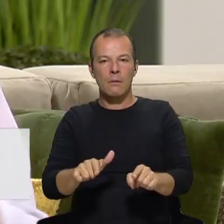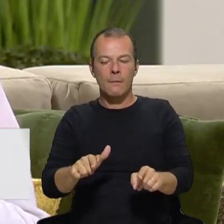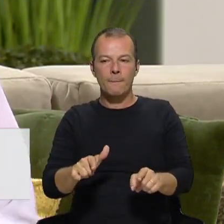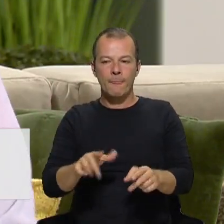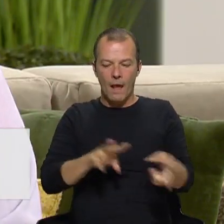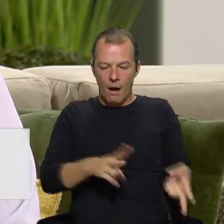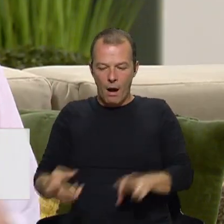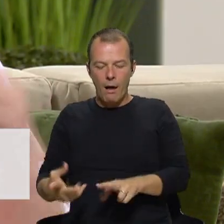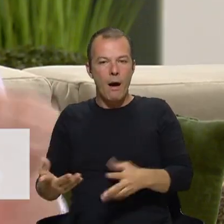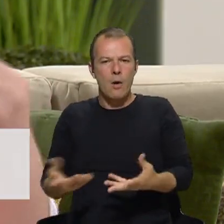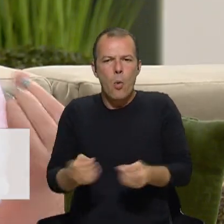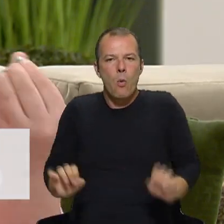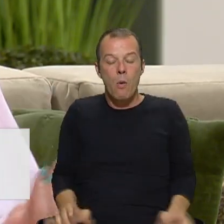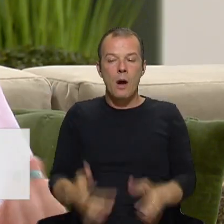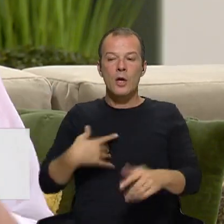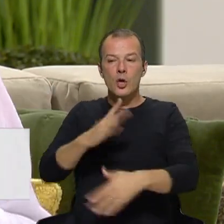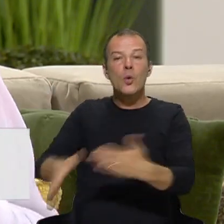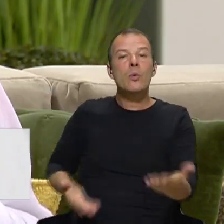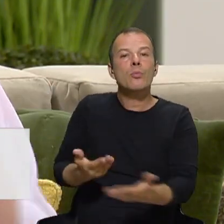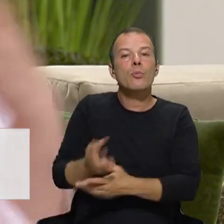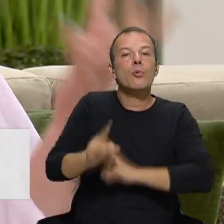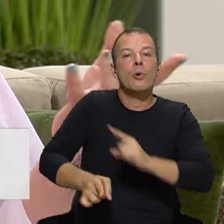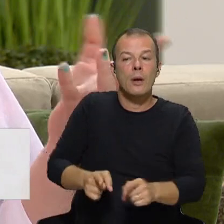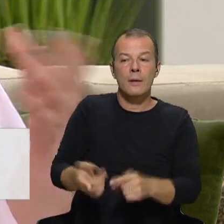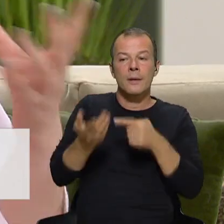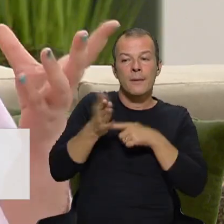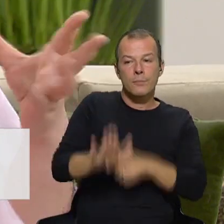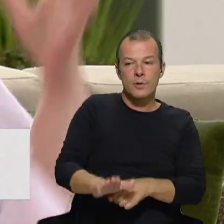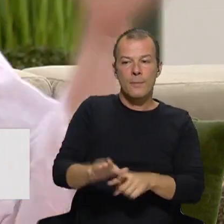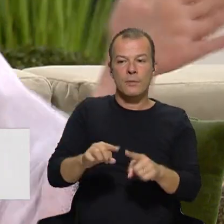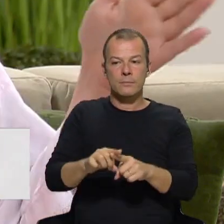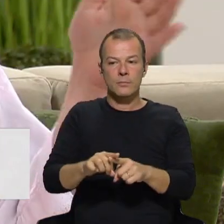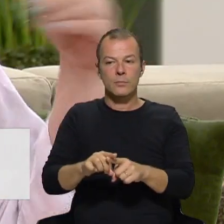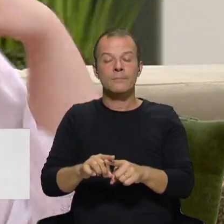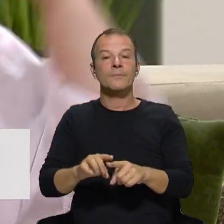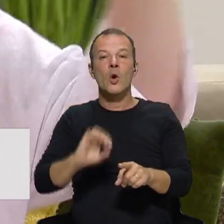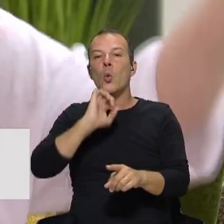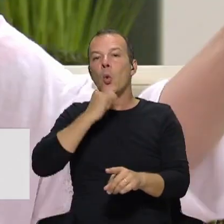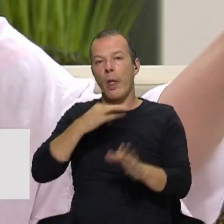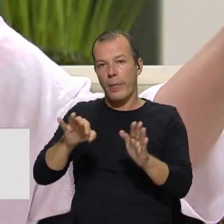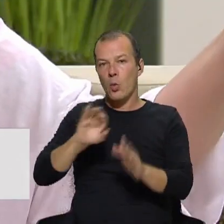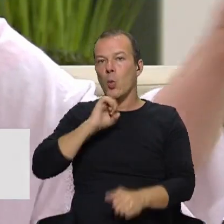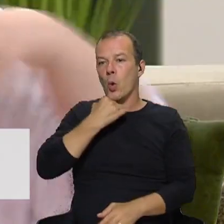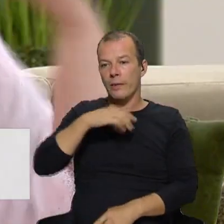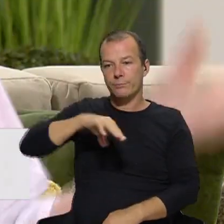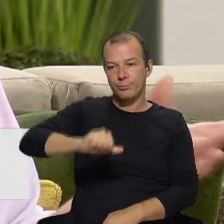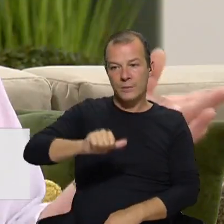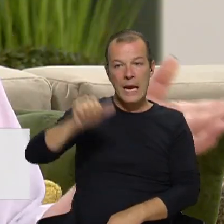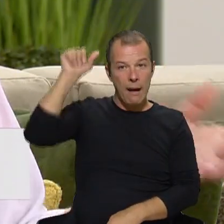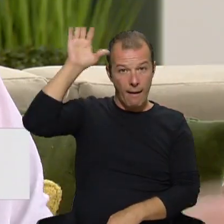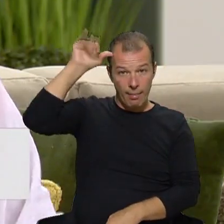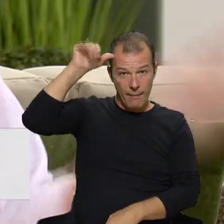arranjar as alternativas. Eu até cheguei a propor que, por exemplo, fazer o código em Almada, por ser